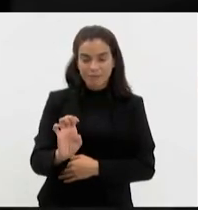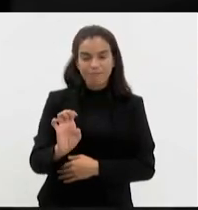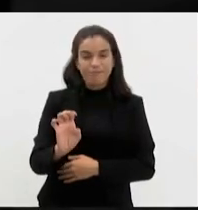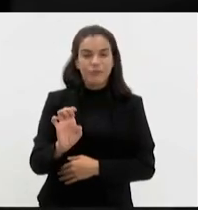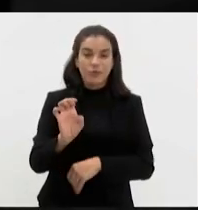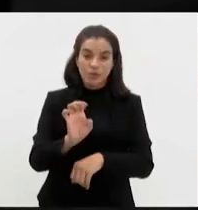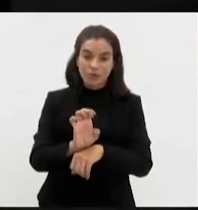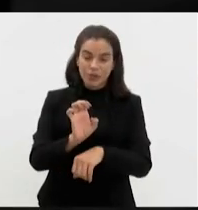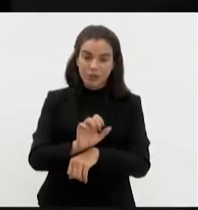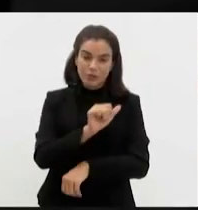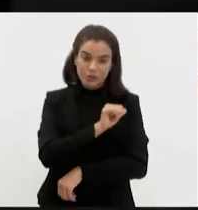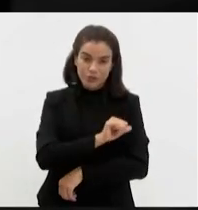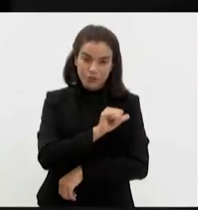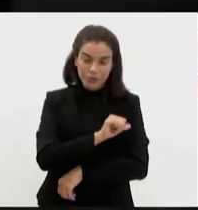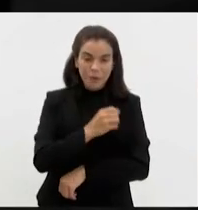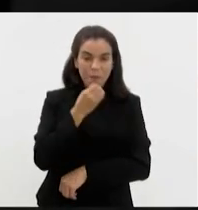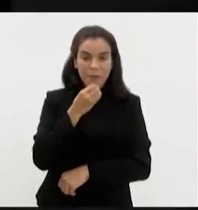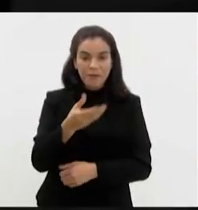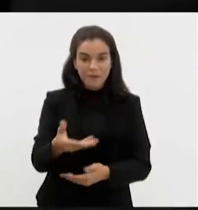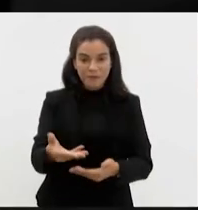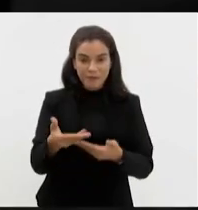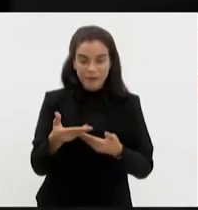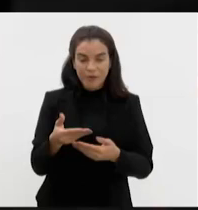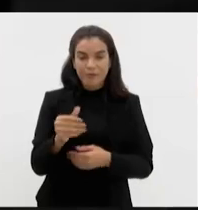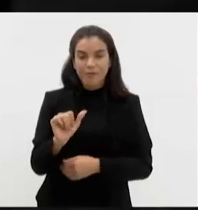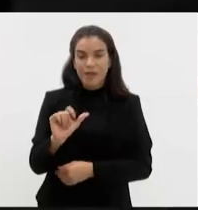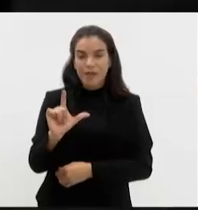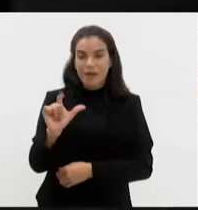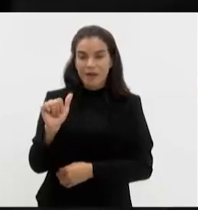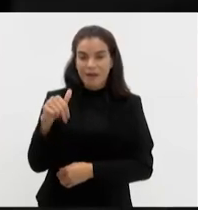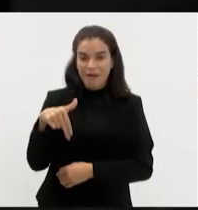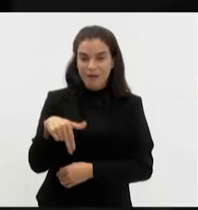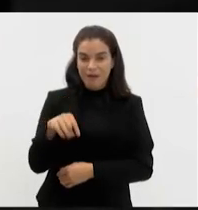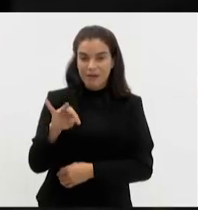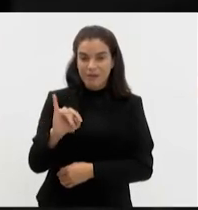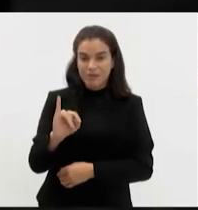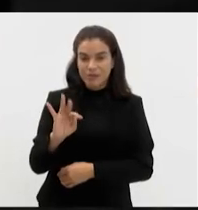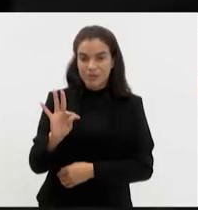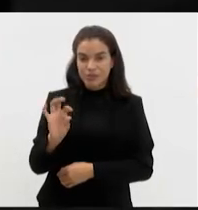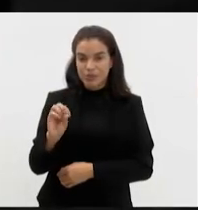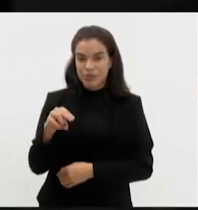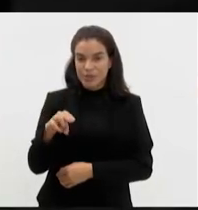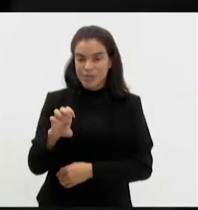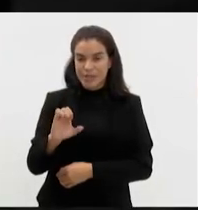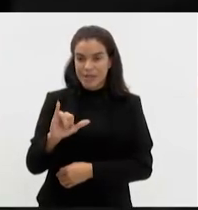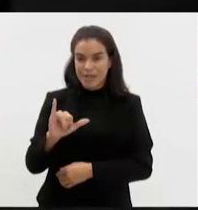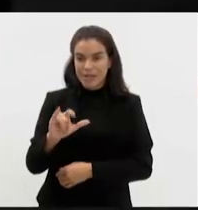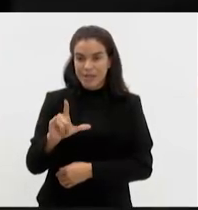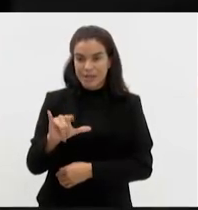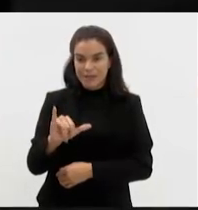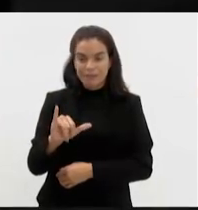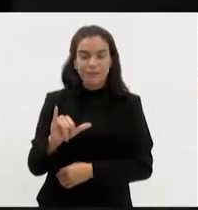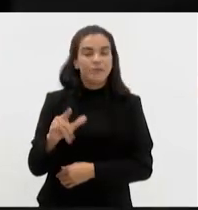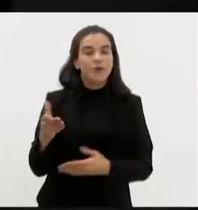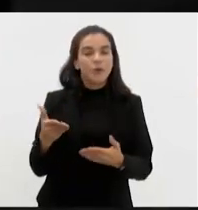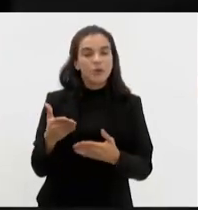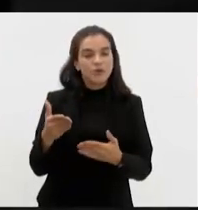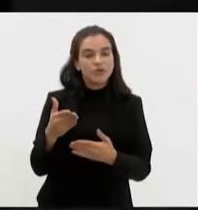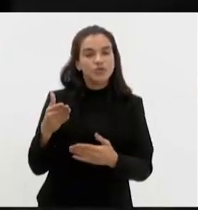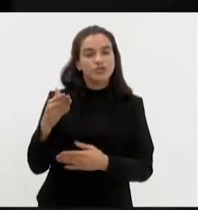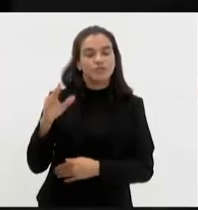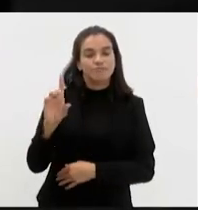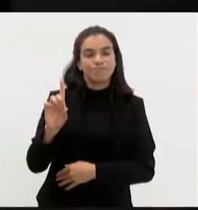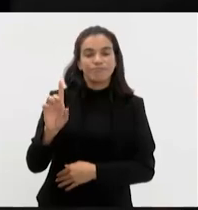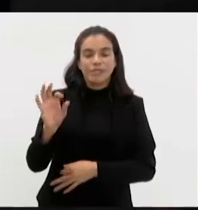especial aqui nessa casa de leis D Alan titonelli Ouvidor e Desembargador substituto do Tribunal Regional Eleitoral